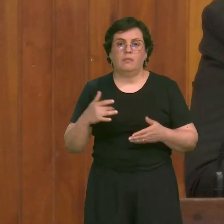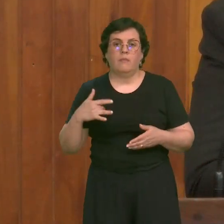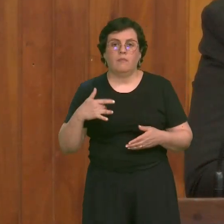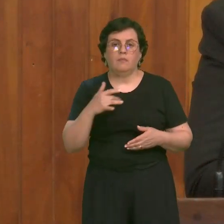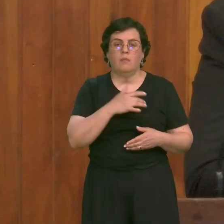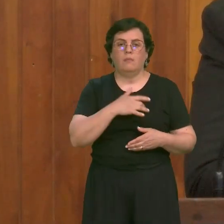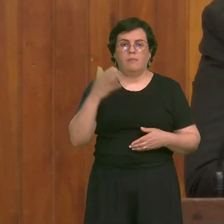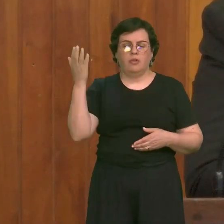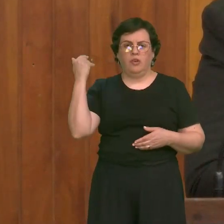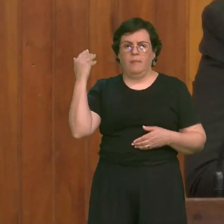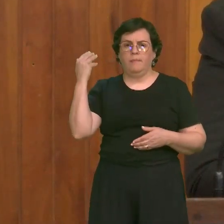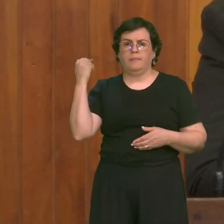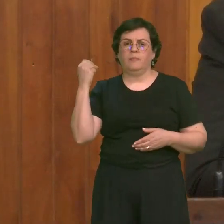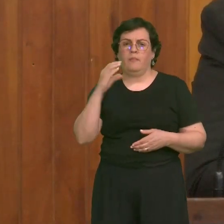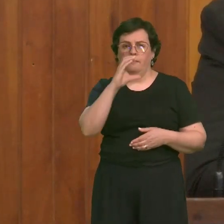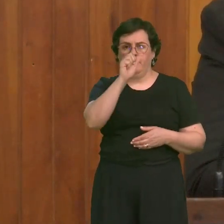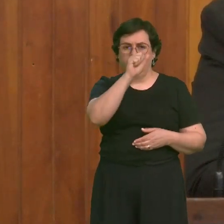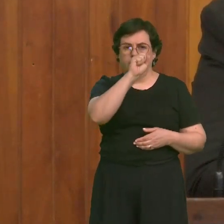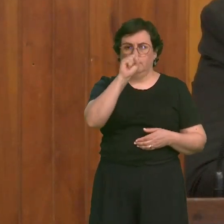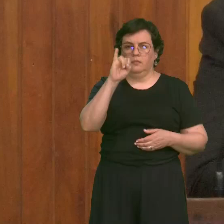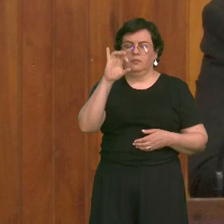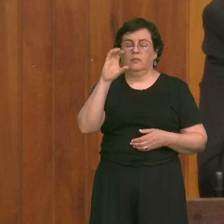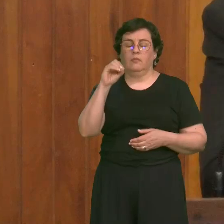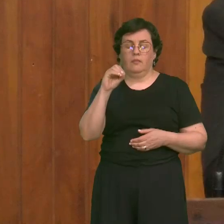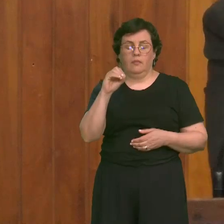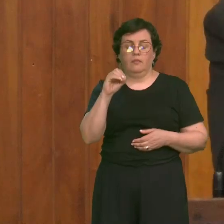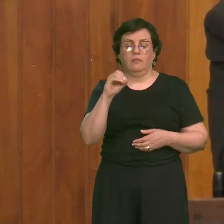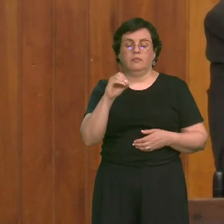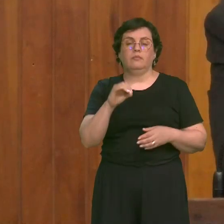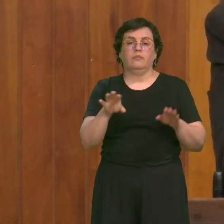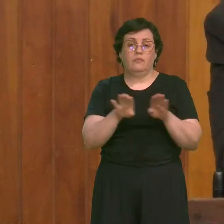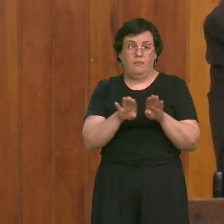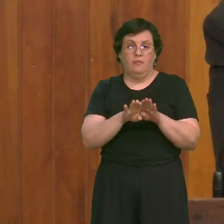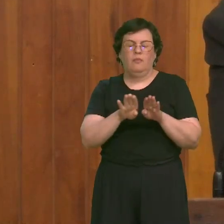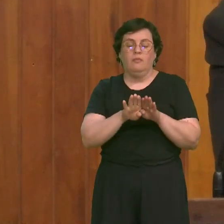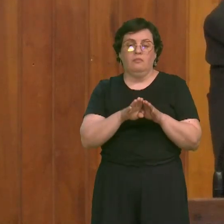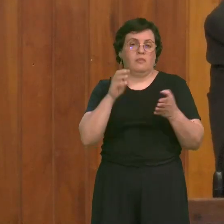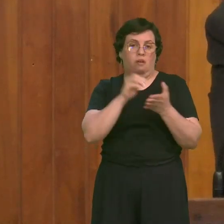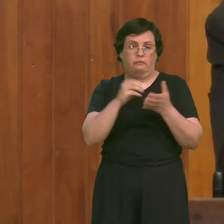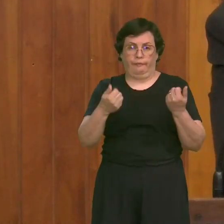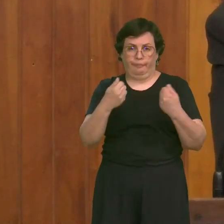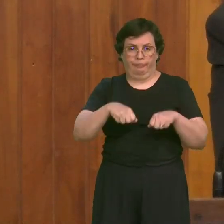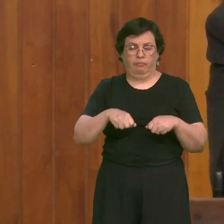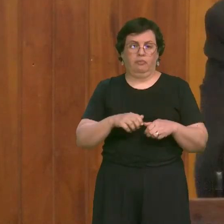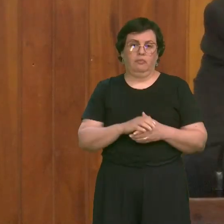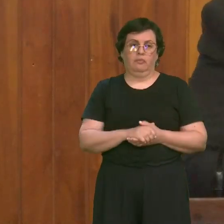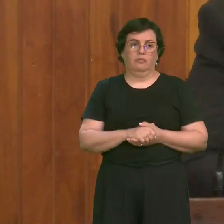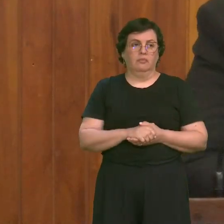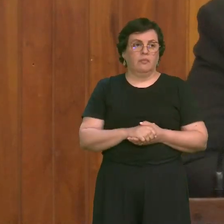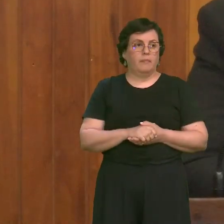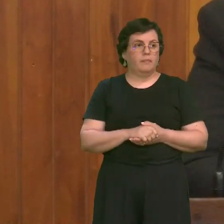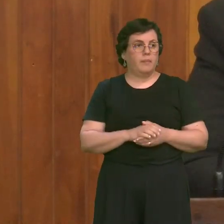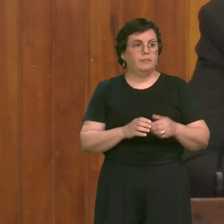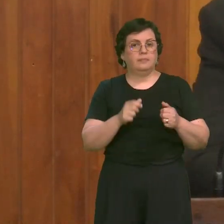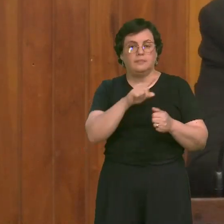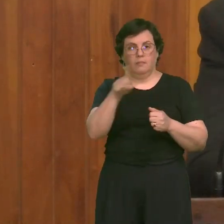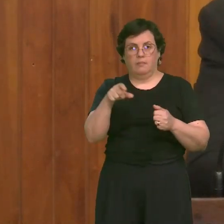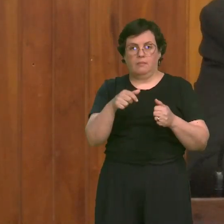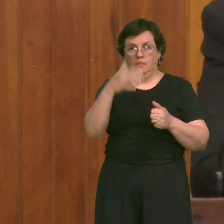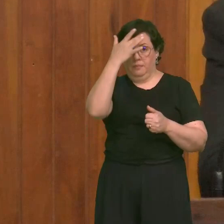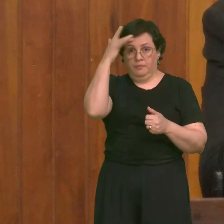tinha uma pizzaria em competente Os dois estão é o que cerca o Prefeito Municipal